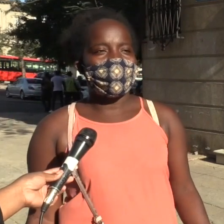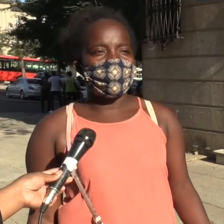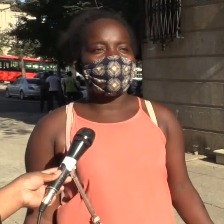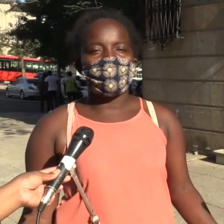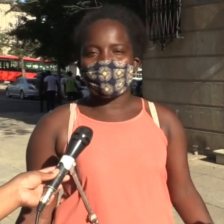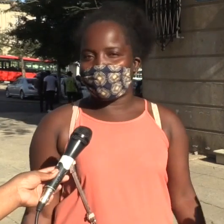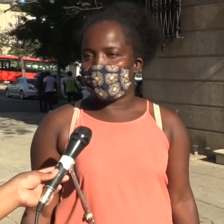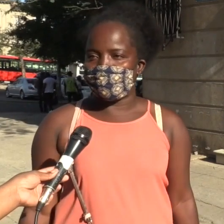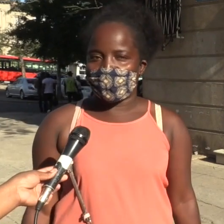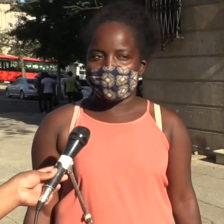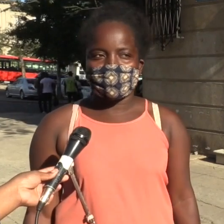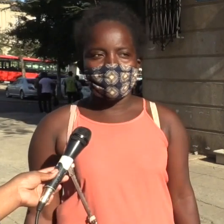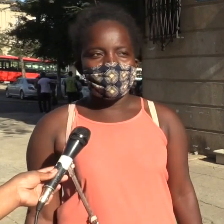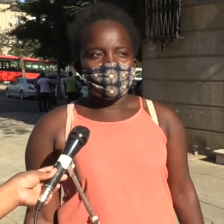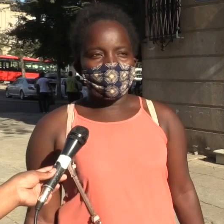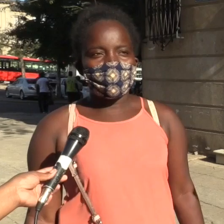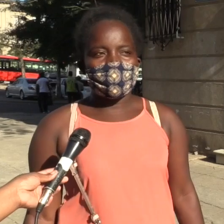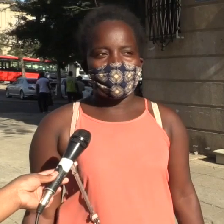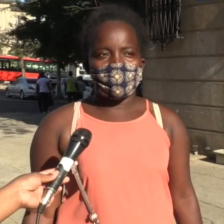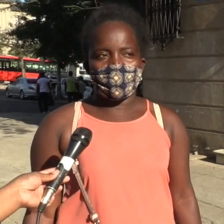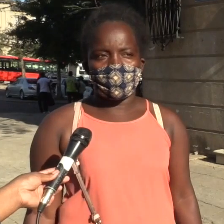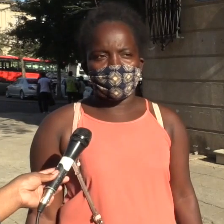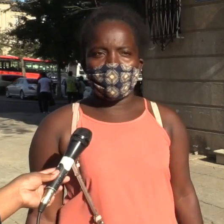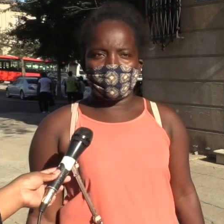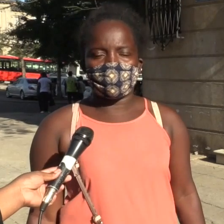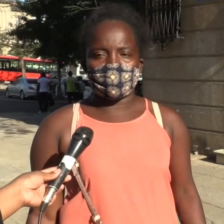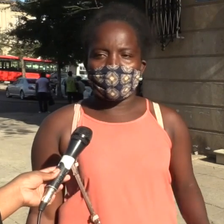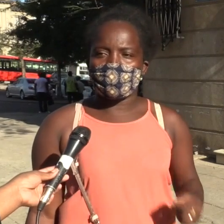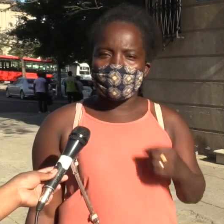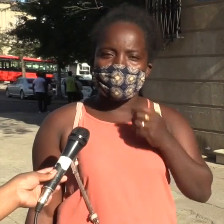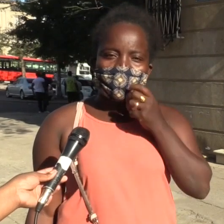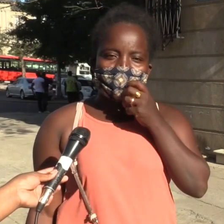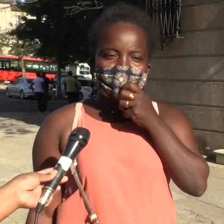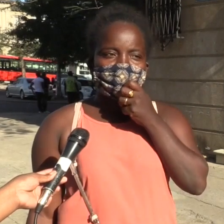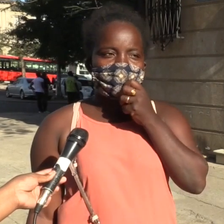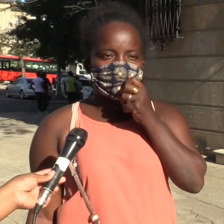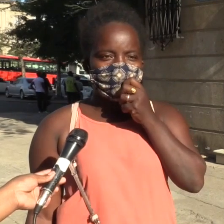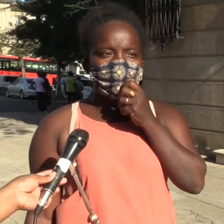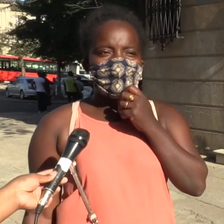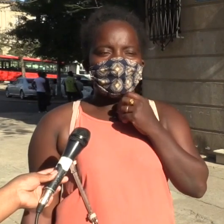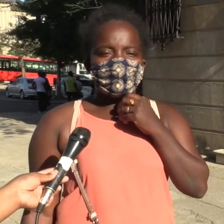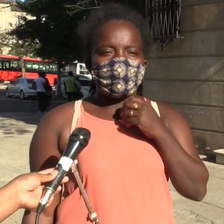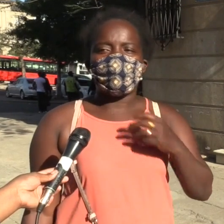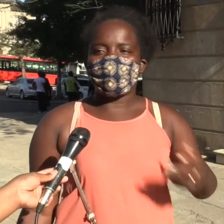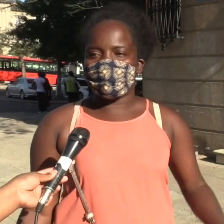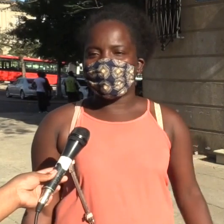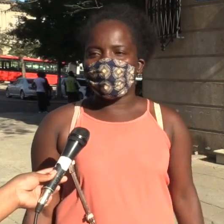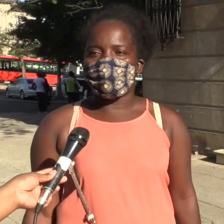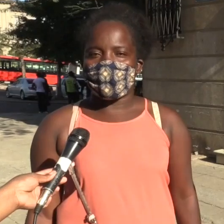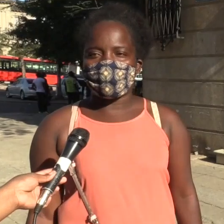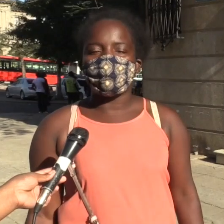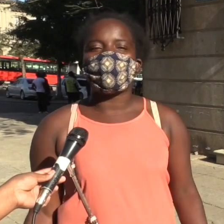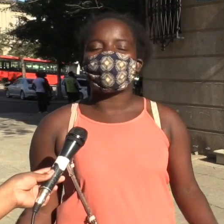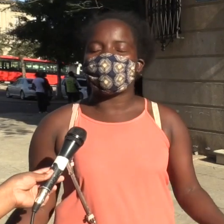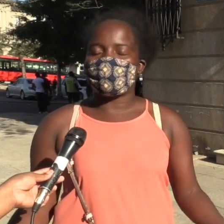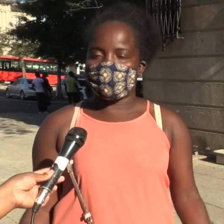para abrir uma pequena empresa, visto que a maioria dos bancos está no nosso país para poder ter ou adquirir